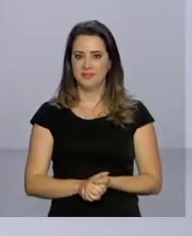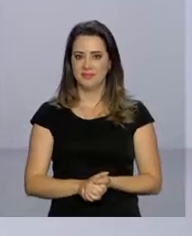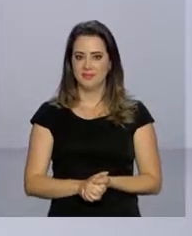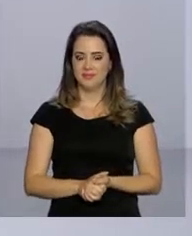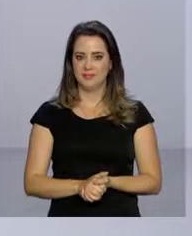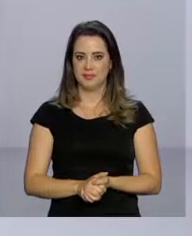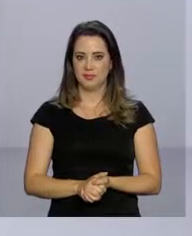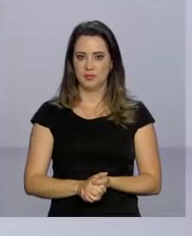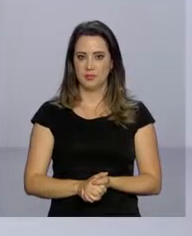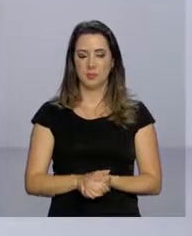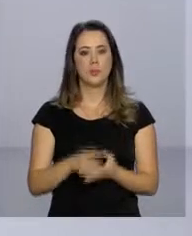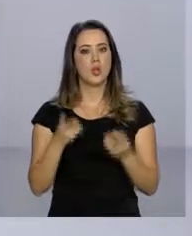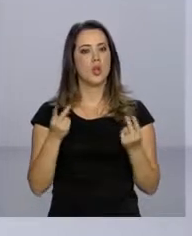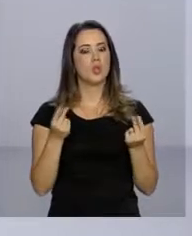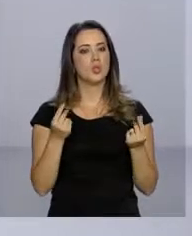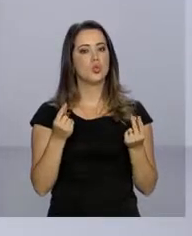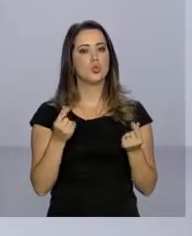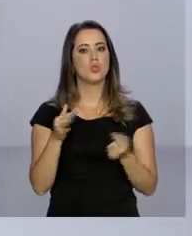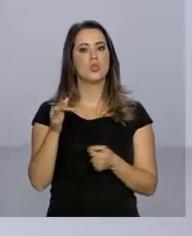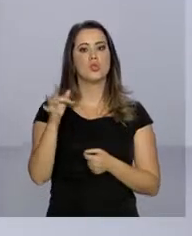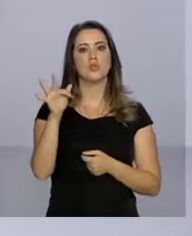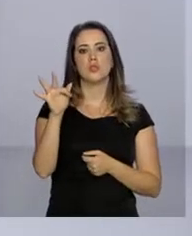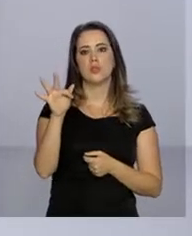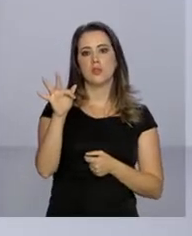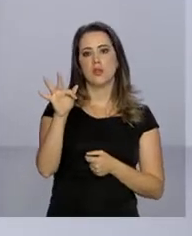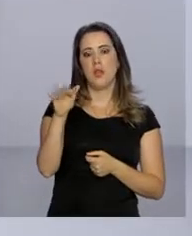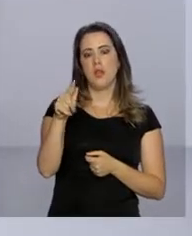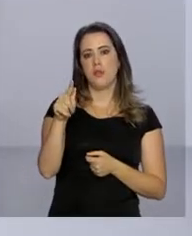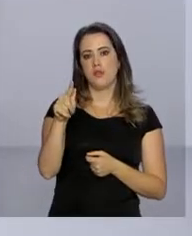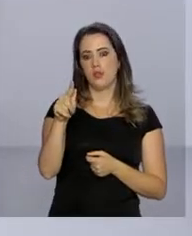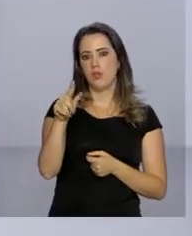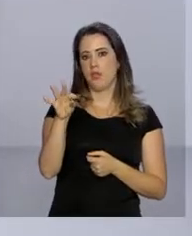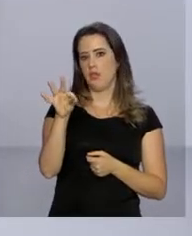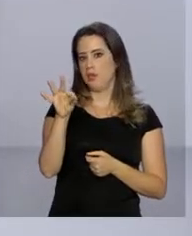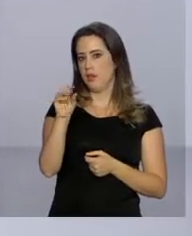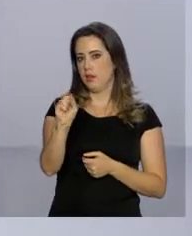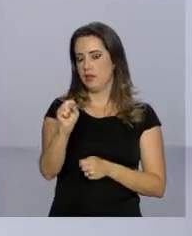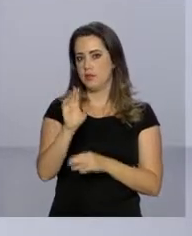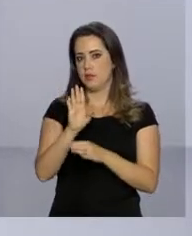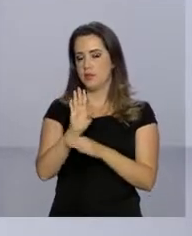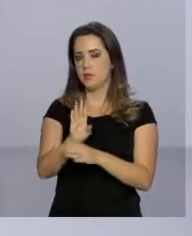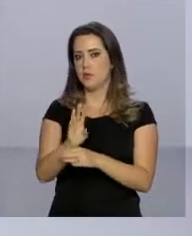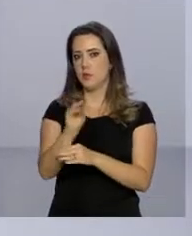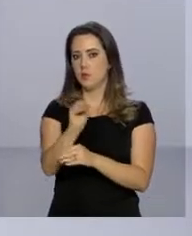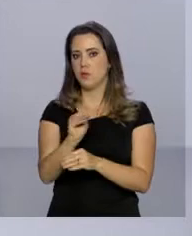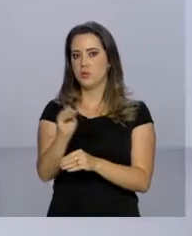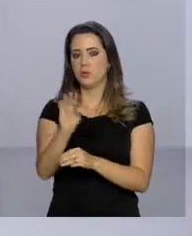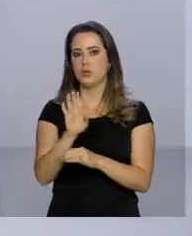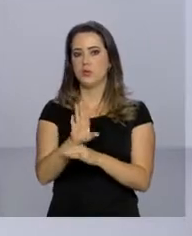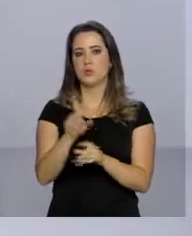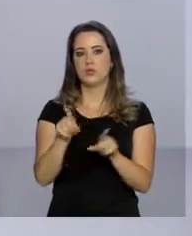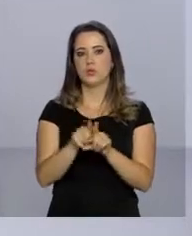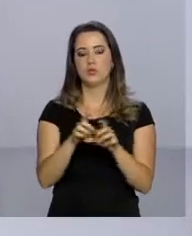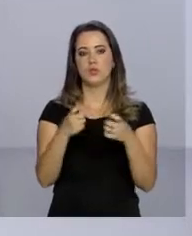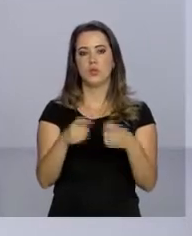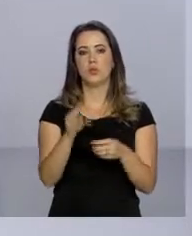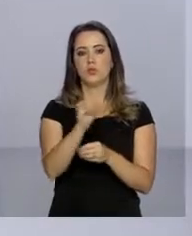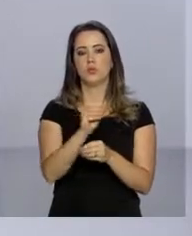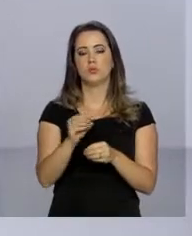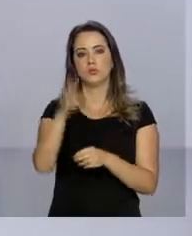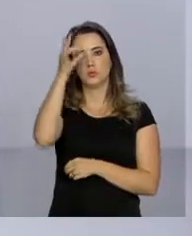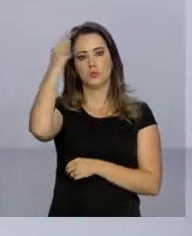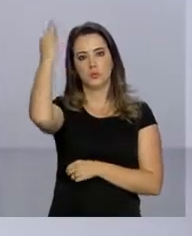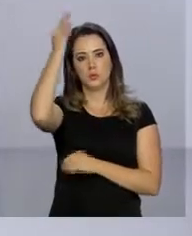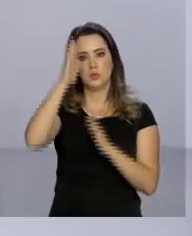recursos do fundo de garantia do tempo de serviço ou reformar o atendimento de saúde nas santas casas e hospitais